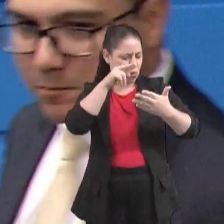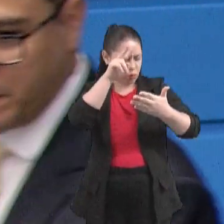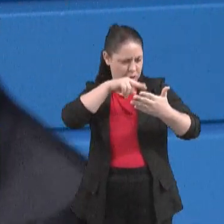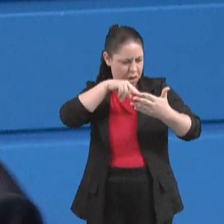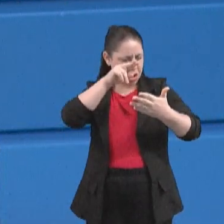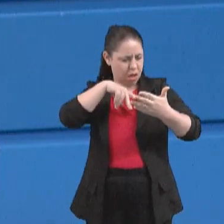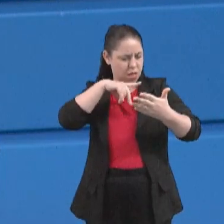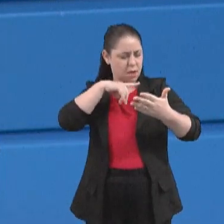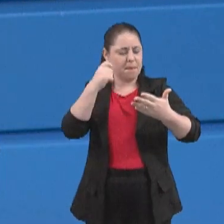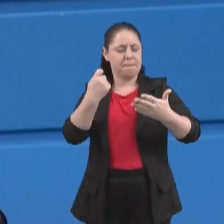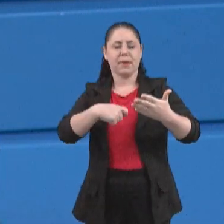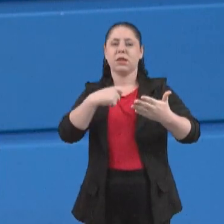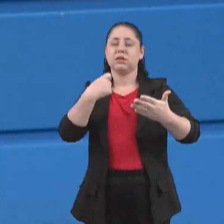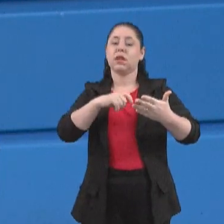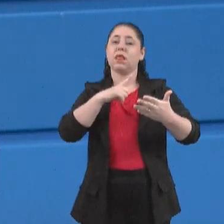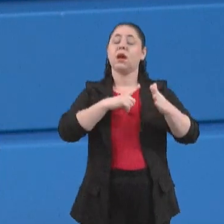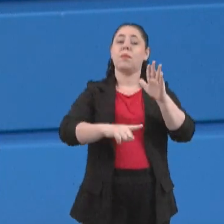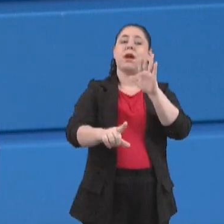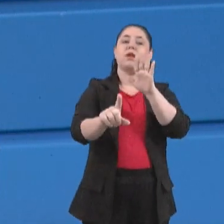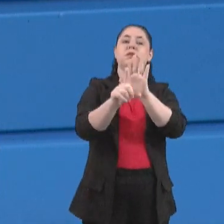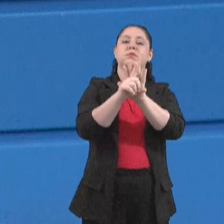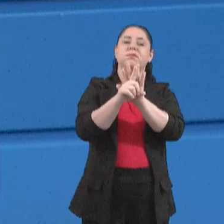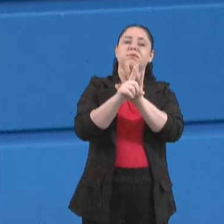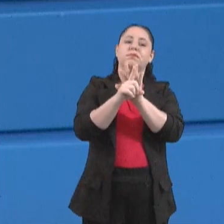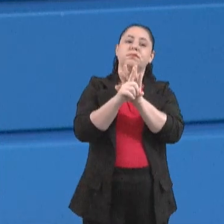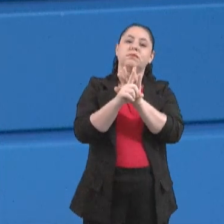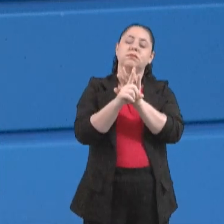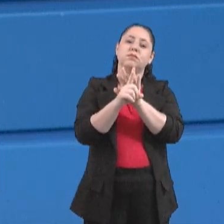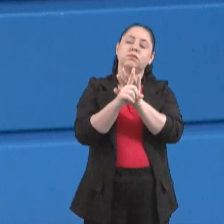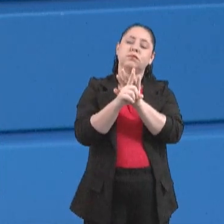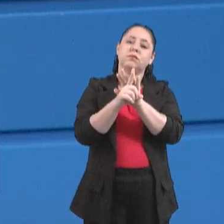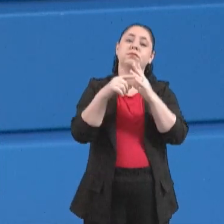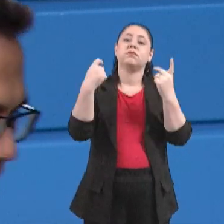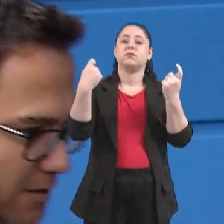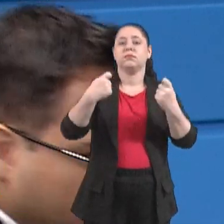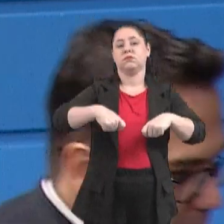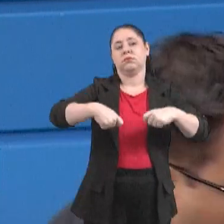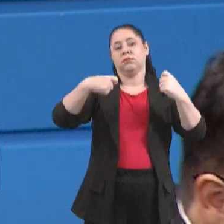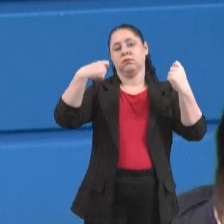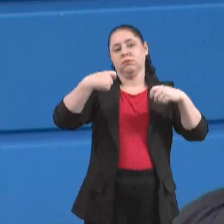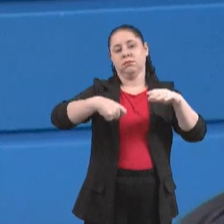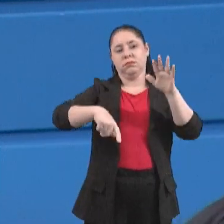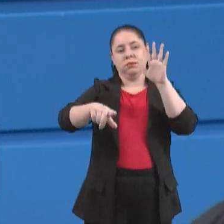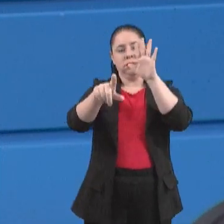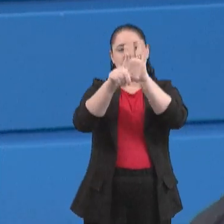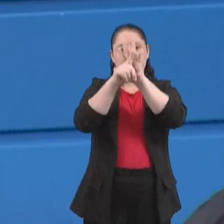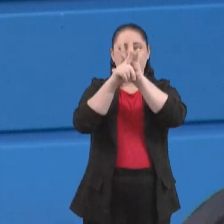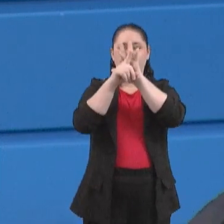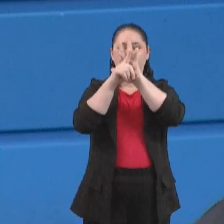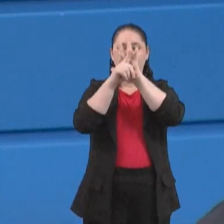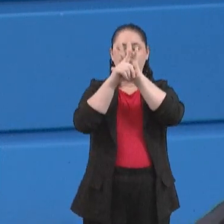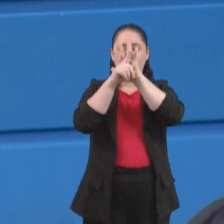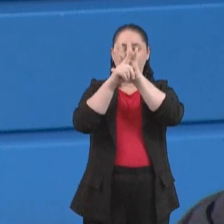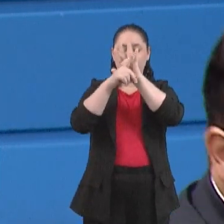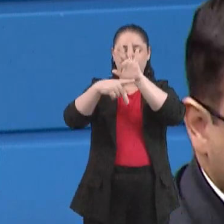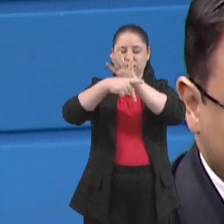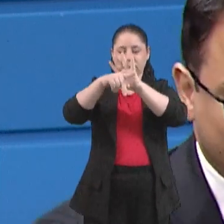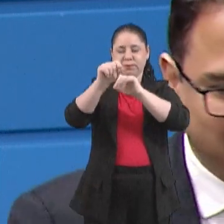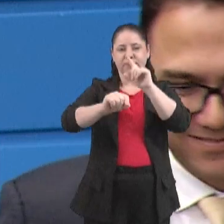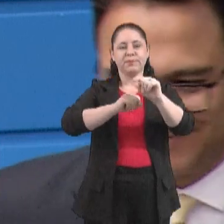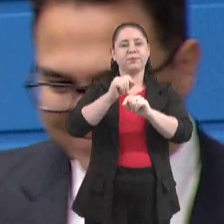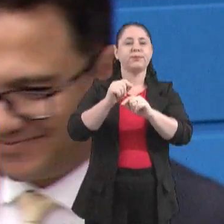ele precisa de uma legislação, a necessidade de uma legislação própria para